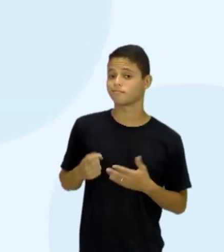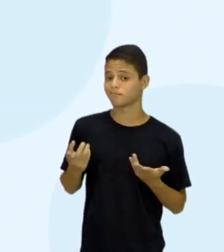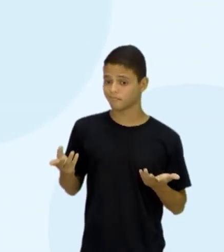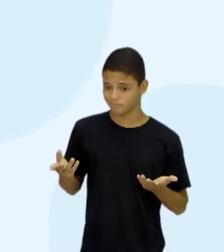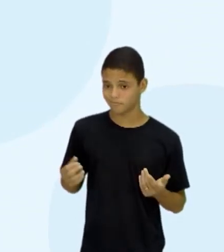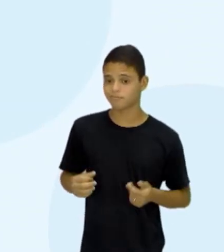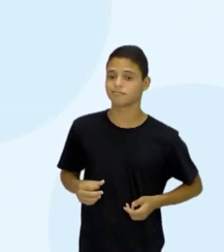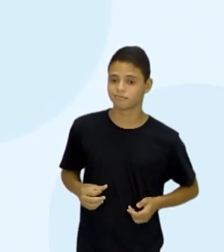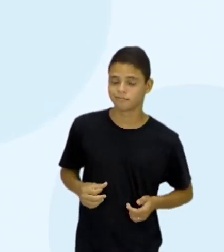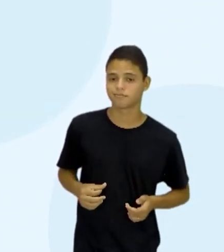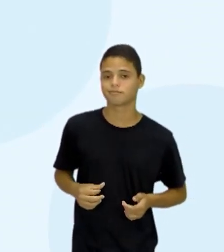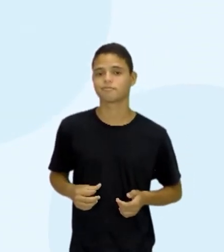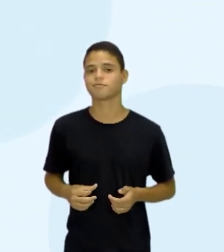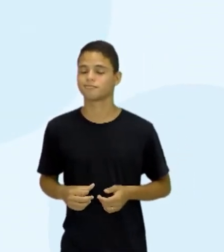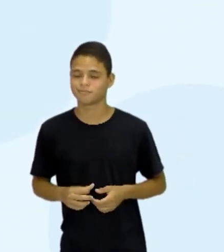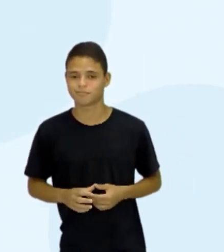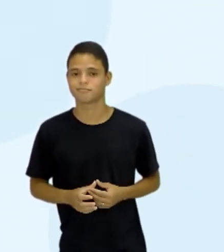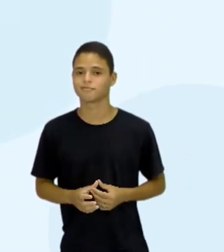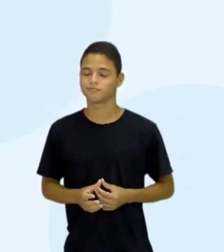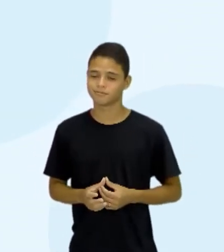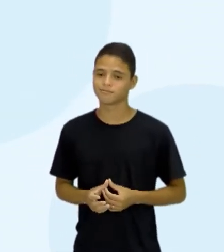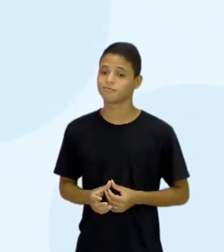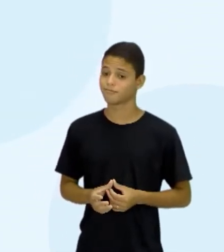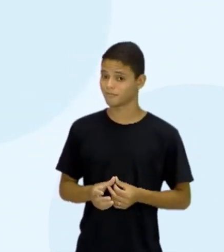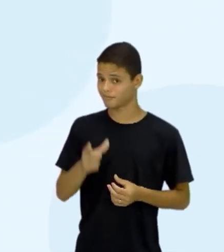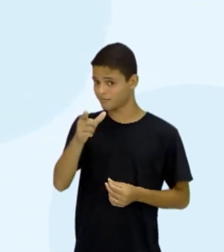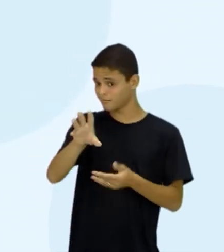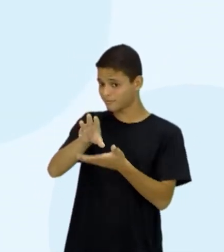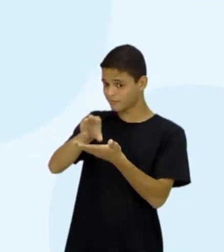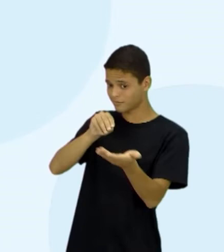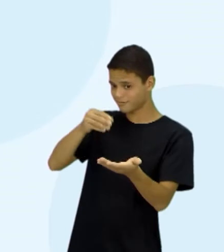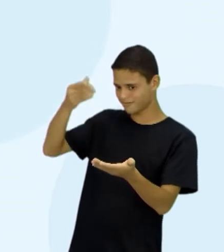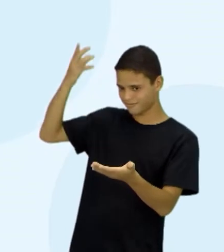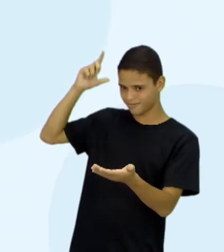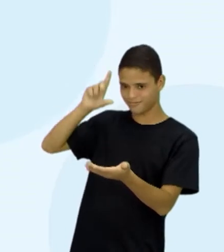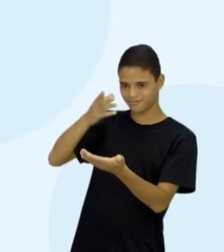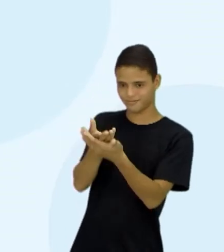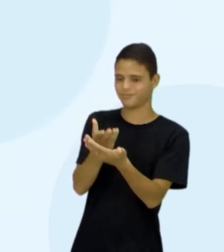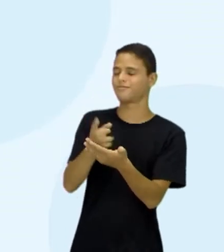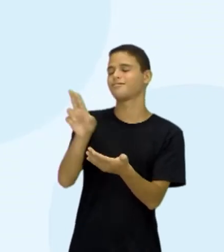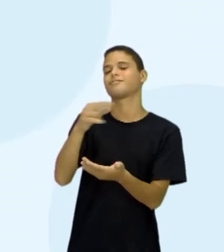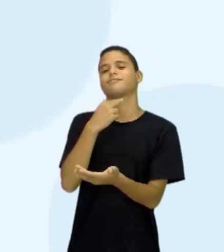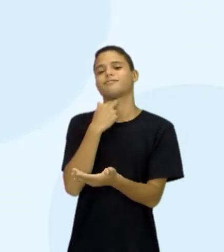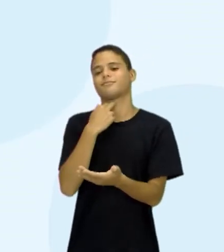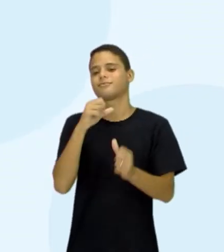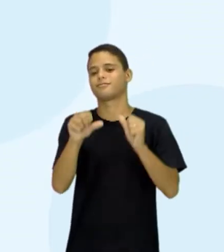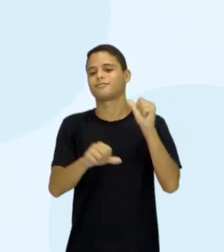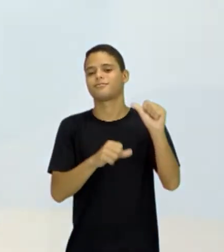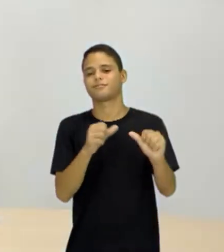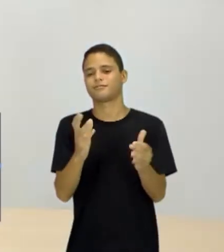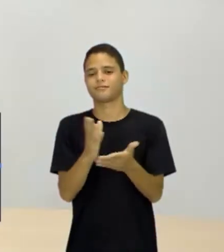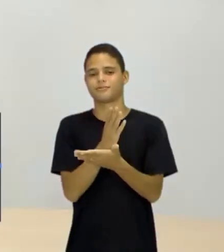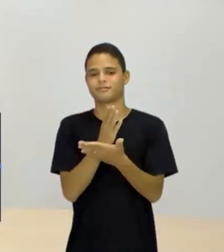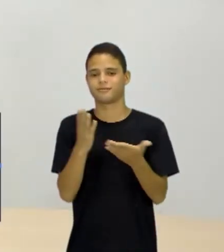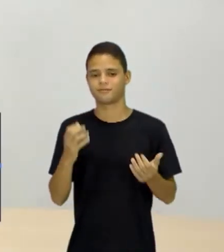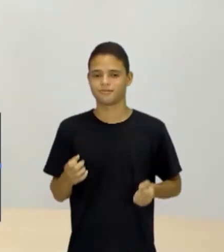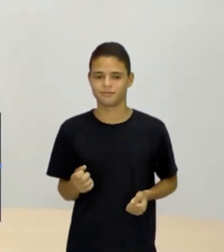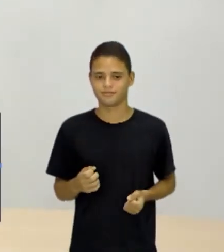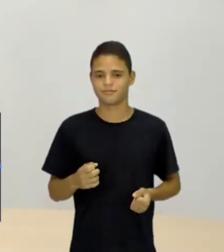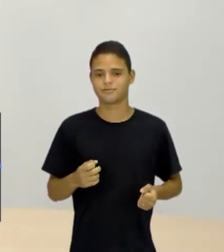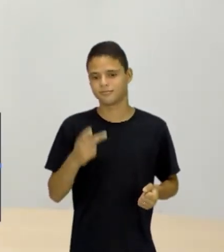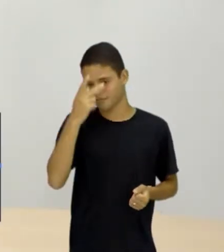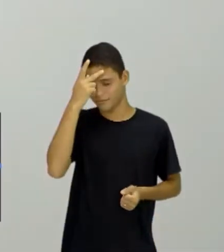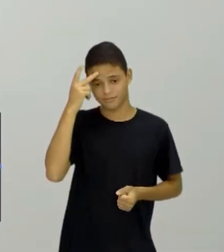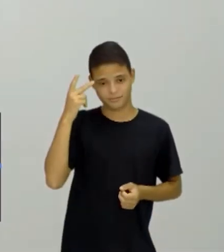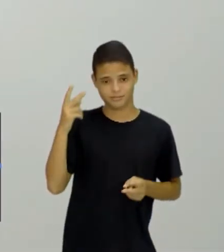porque eu mudei o buraquinho, eu mudei as coisinhas. O que o pessoal está respondendo aí, por favor? Por enquanto o pessoal está prestando atenção aí. Tá certo.